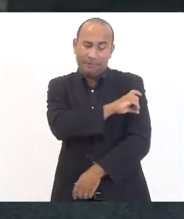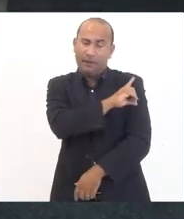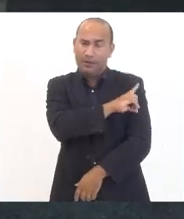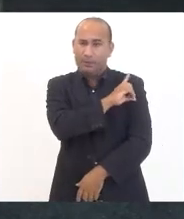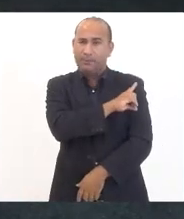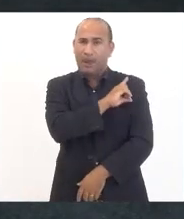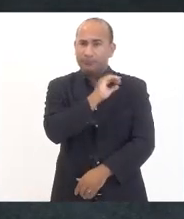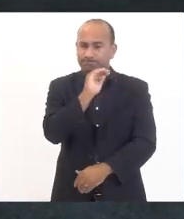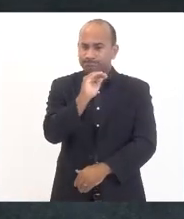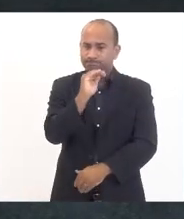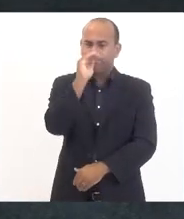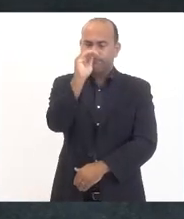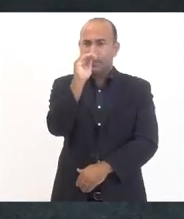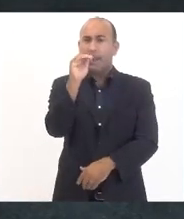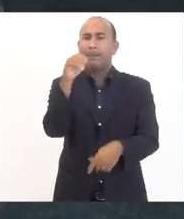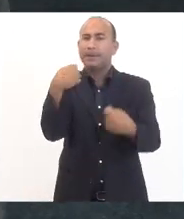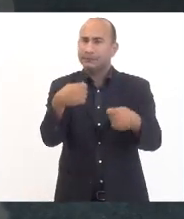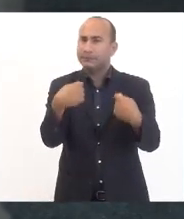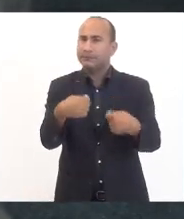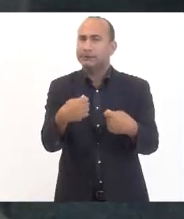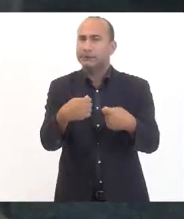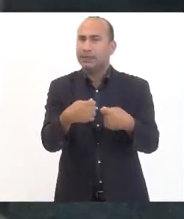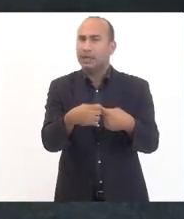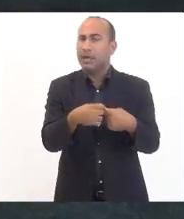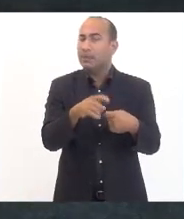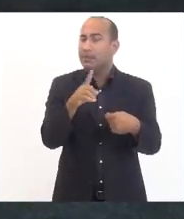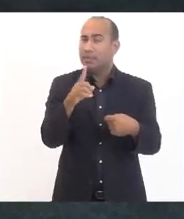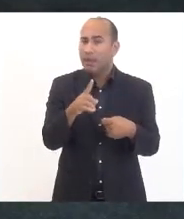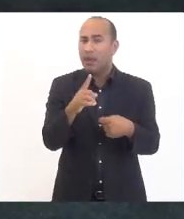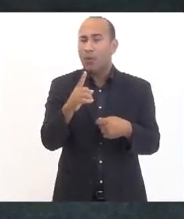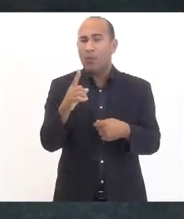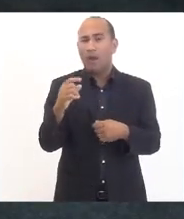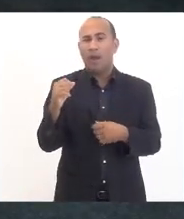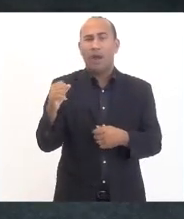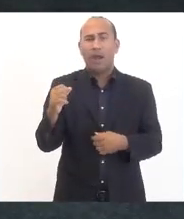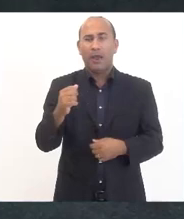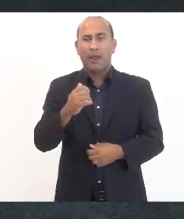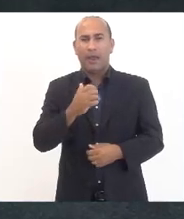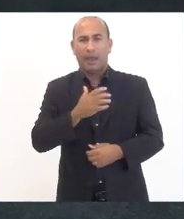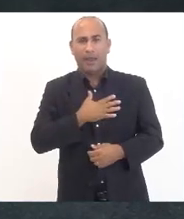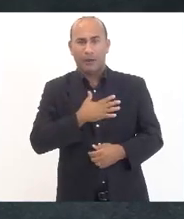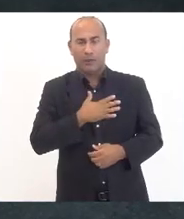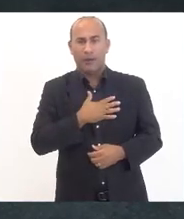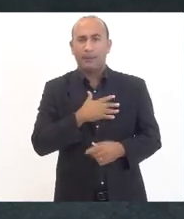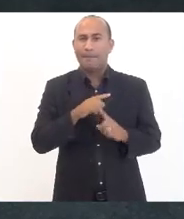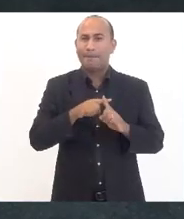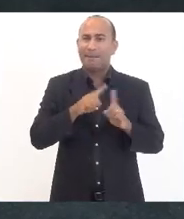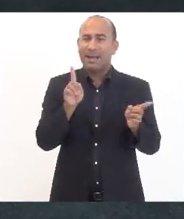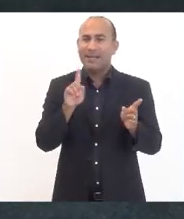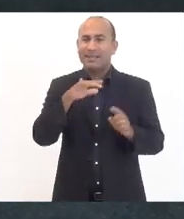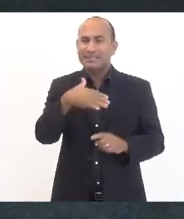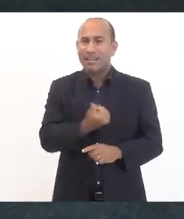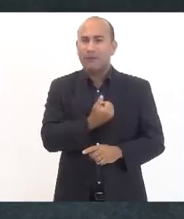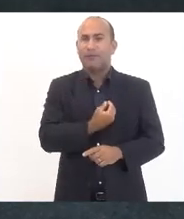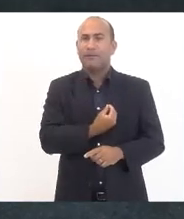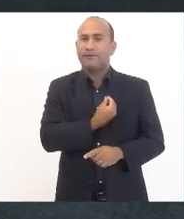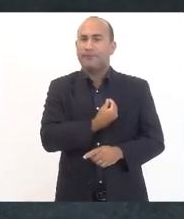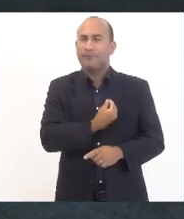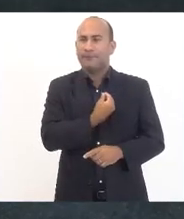no patamar que merece estar. Não são heróis, mas salvam vidas. E se salvam